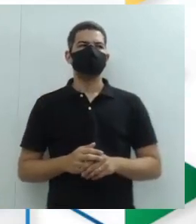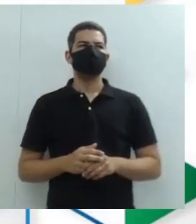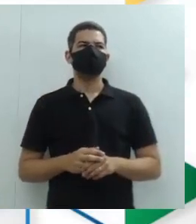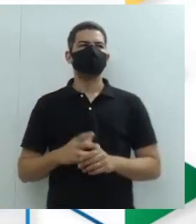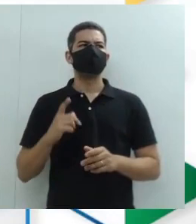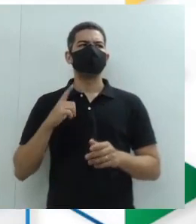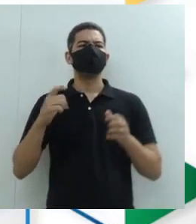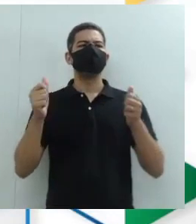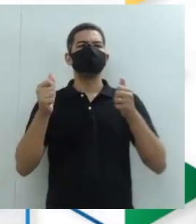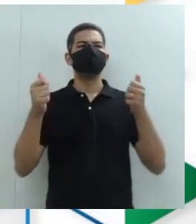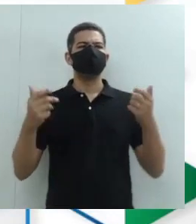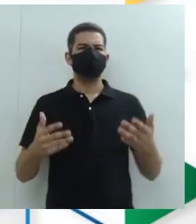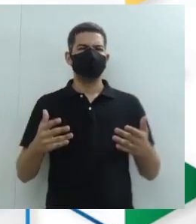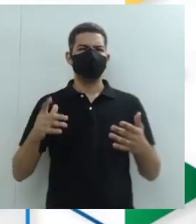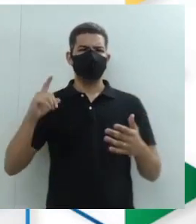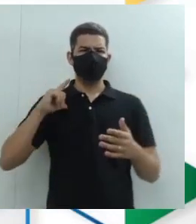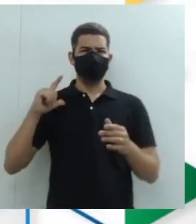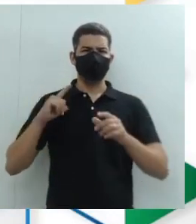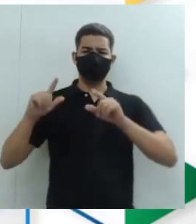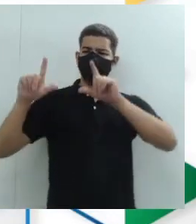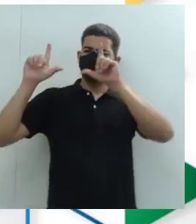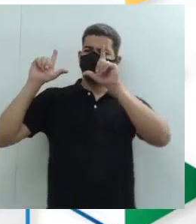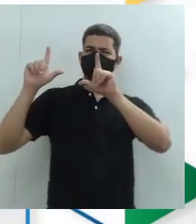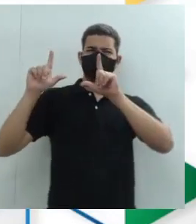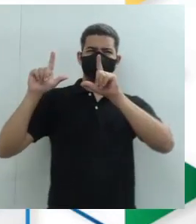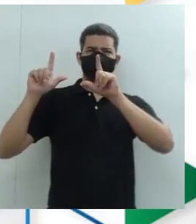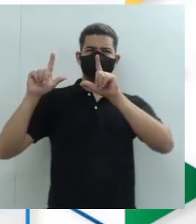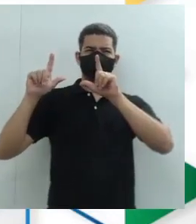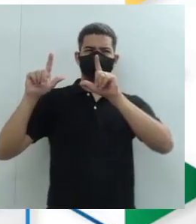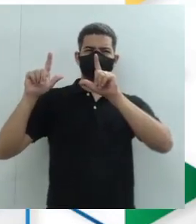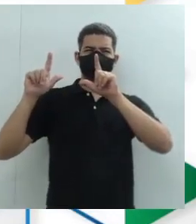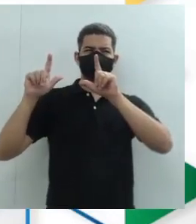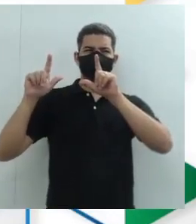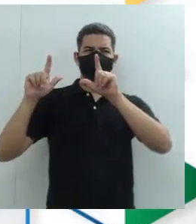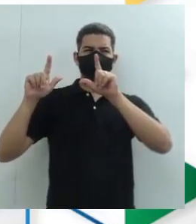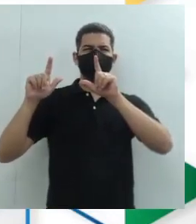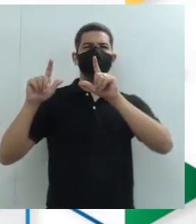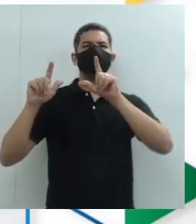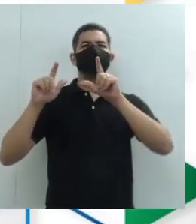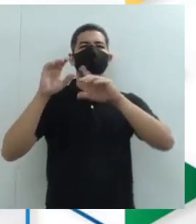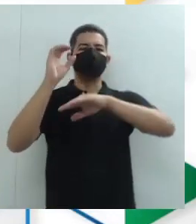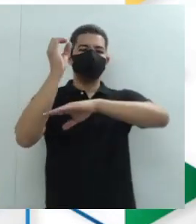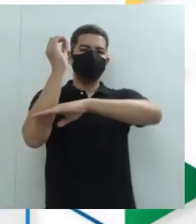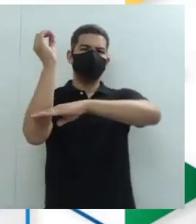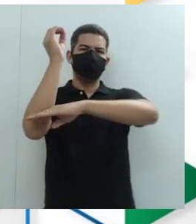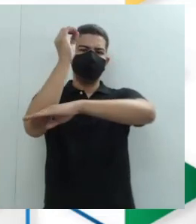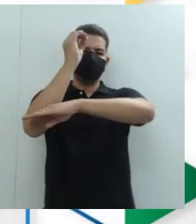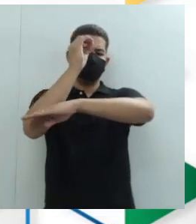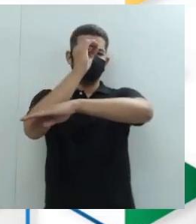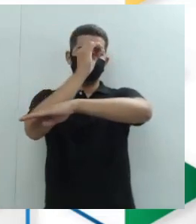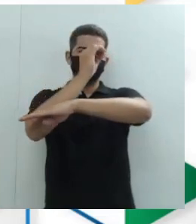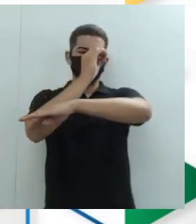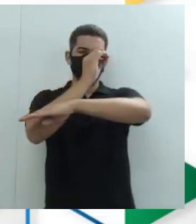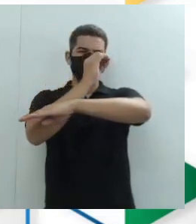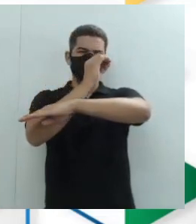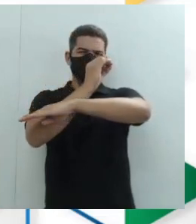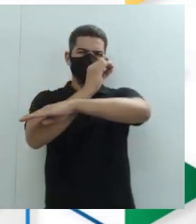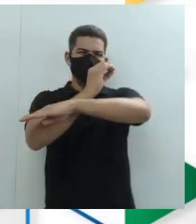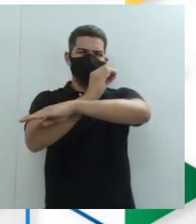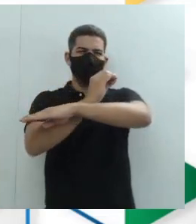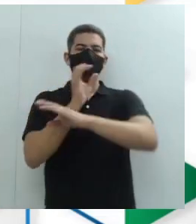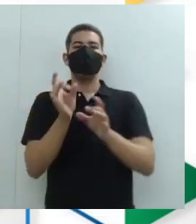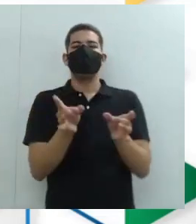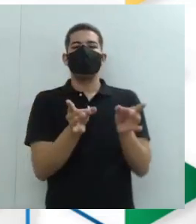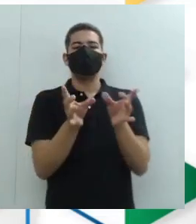diz assim, temos uma placa em que diz, vendo o pôr do sol, né? Uma criança com uma placa, vendo o pôr do